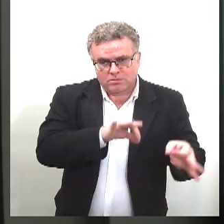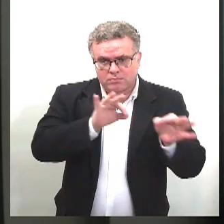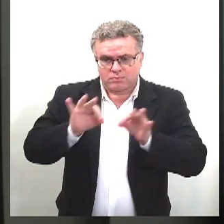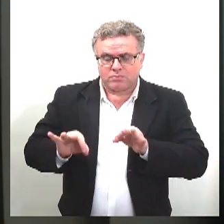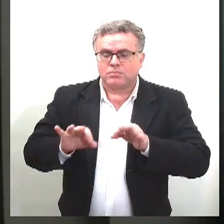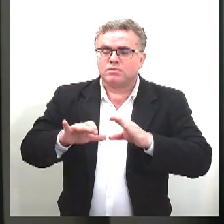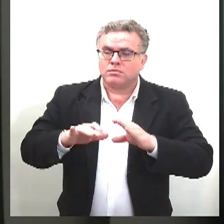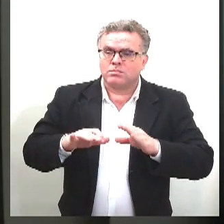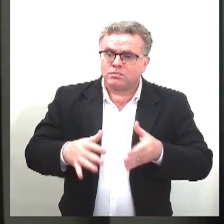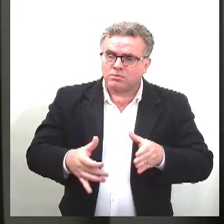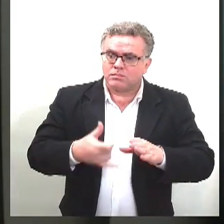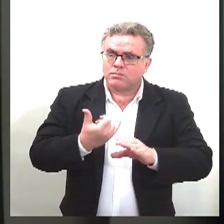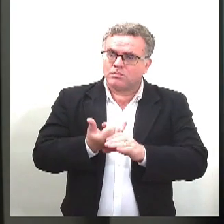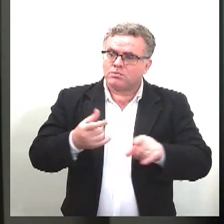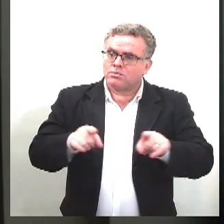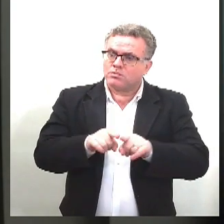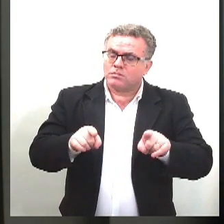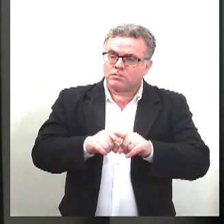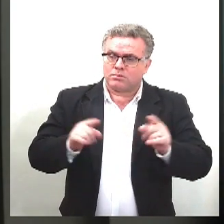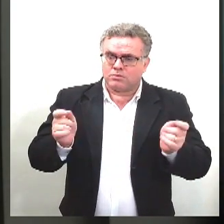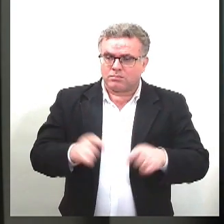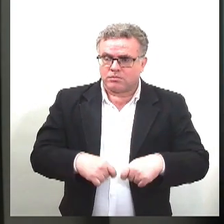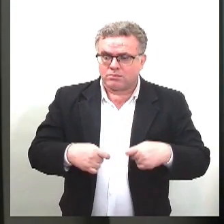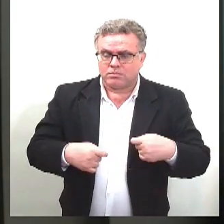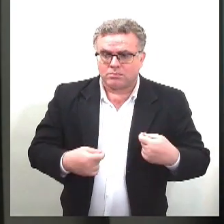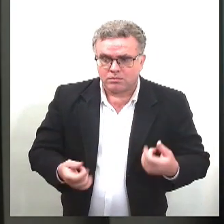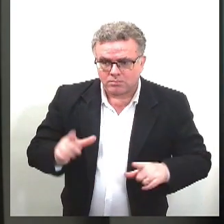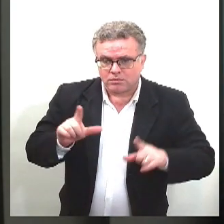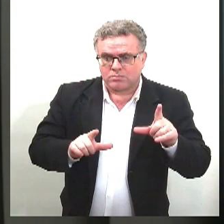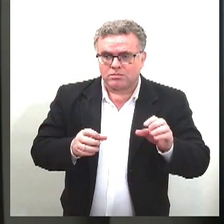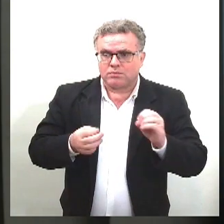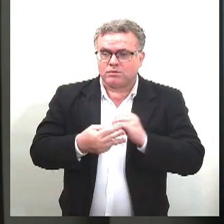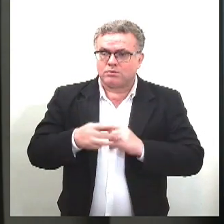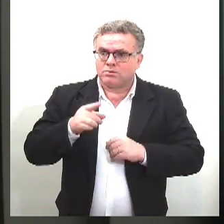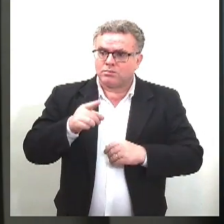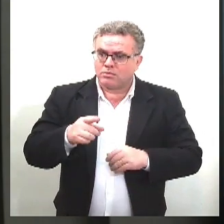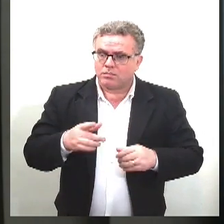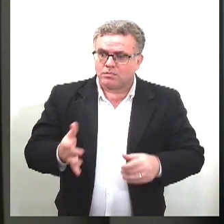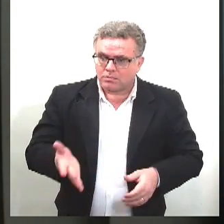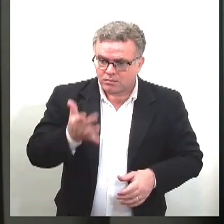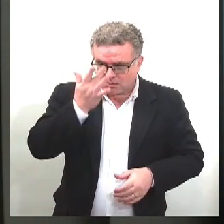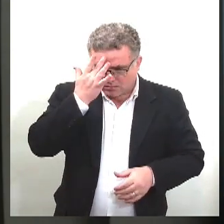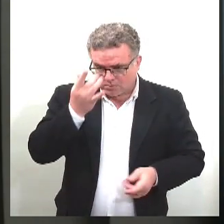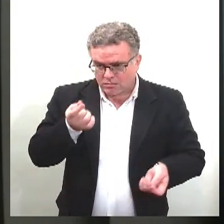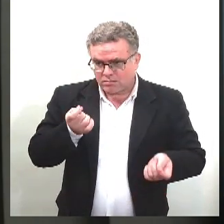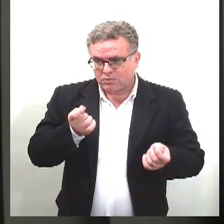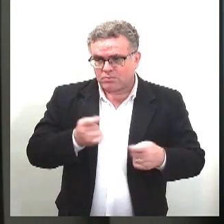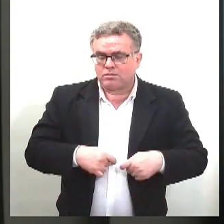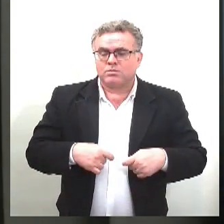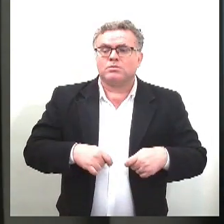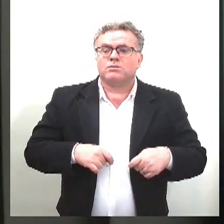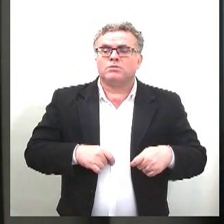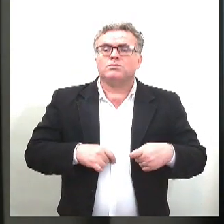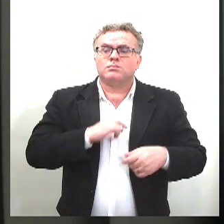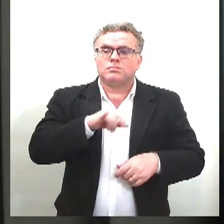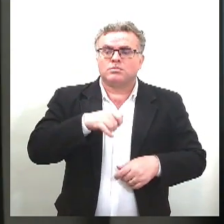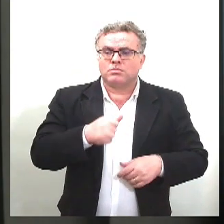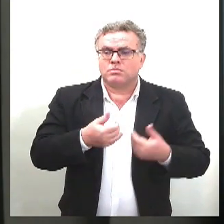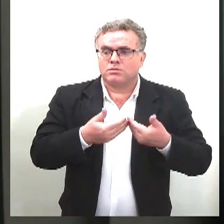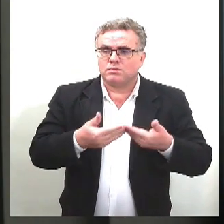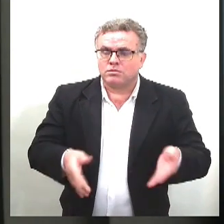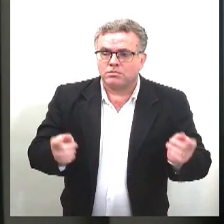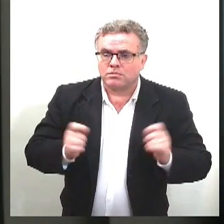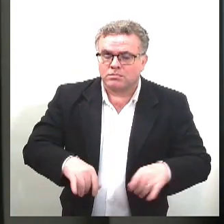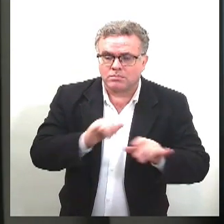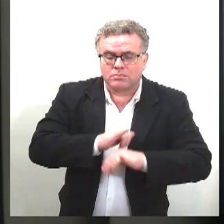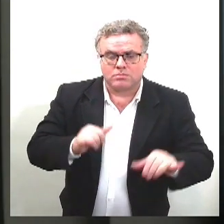da emissora Legislativa. Já a matéria completa você assiste amanhã no Jornal da Alesa às 8 da manhã. O Informativo TV Alesia fica por